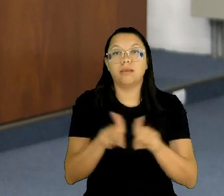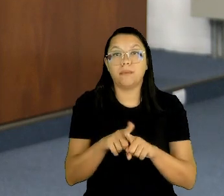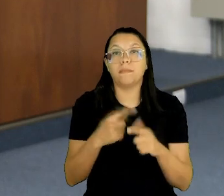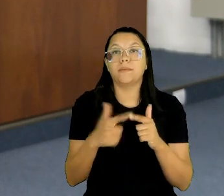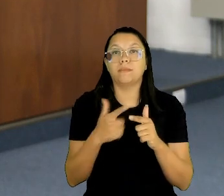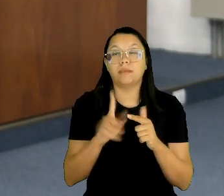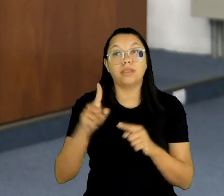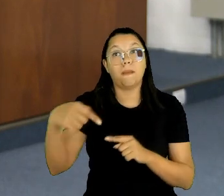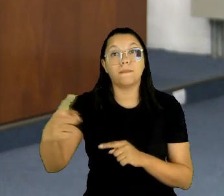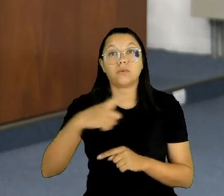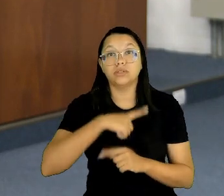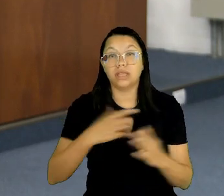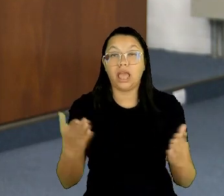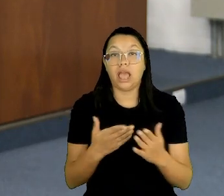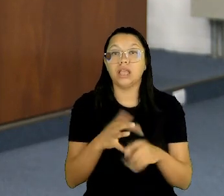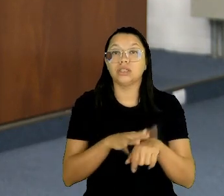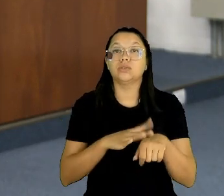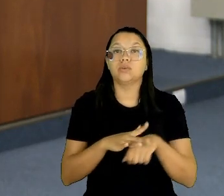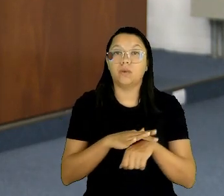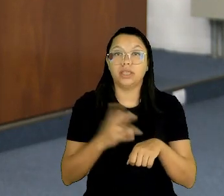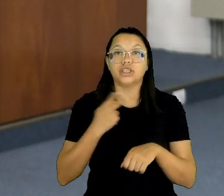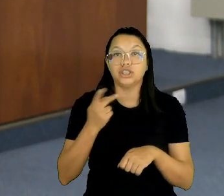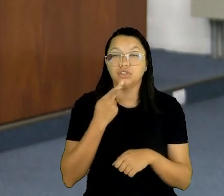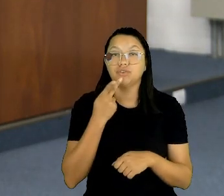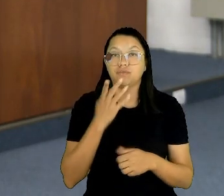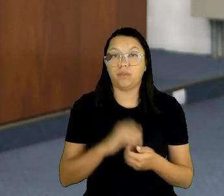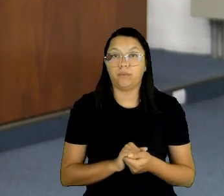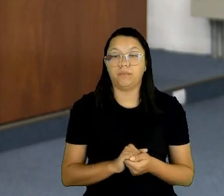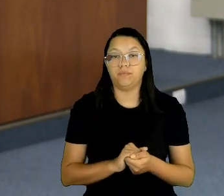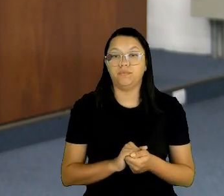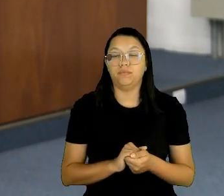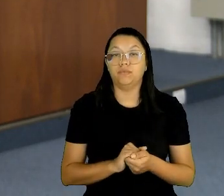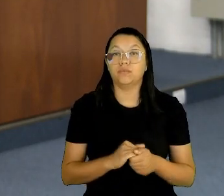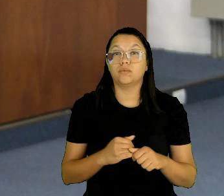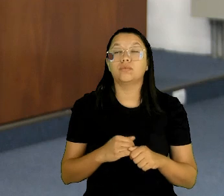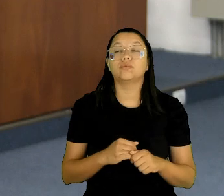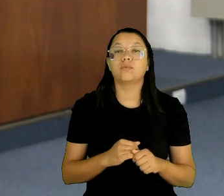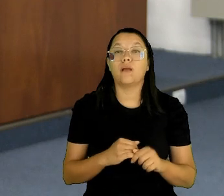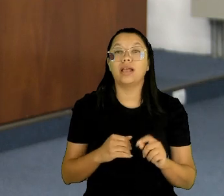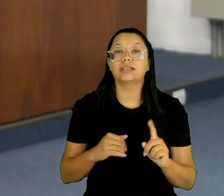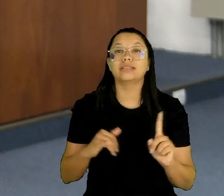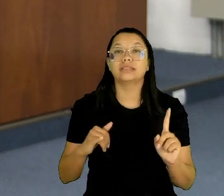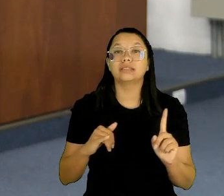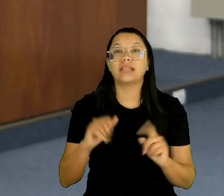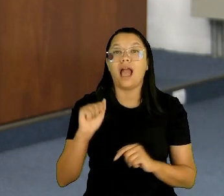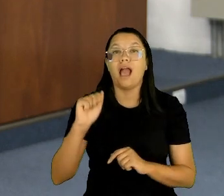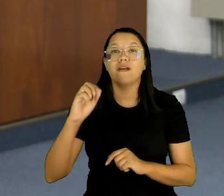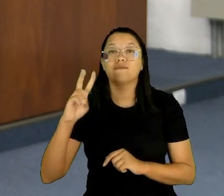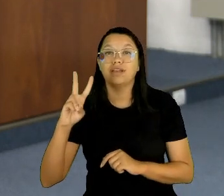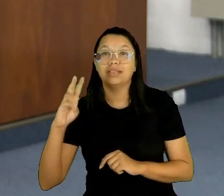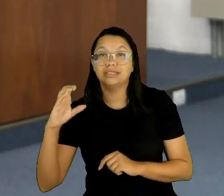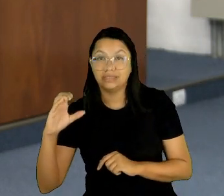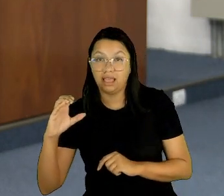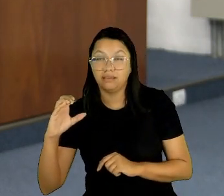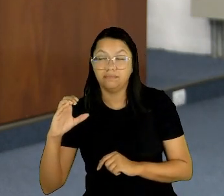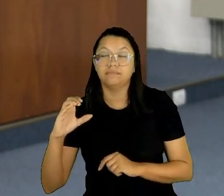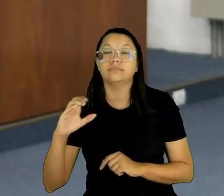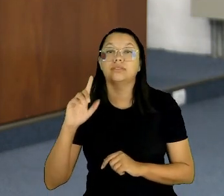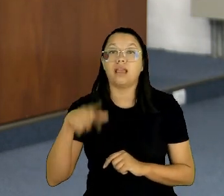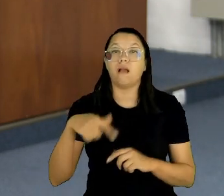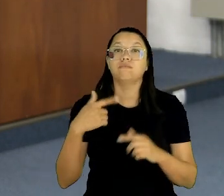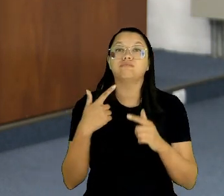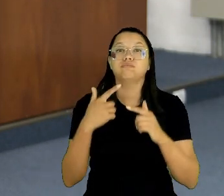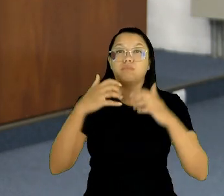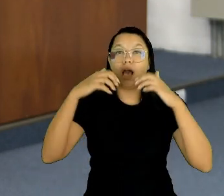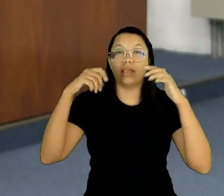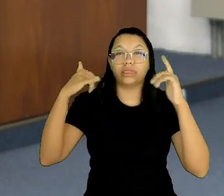outras complicações depois de ter essa doença coronariana que a gente comentou. O acidente vascular encefálico também, ou cerebral,